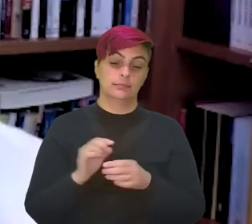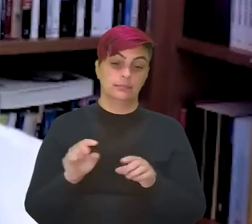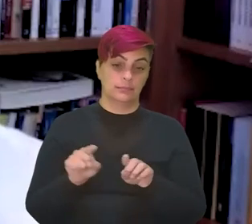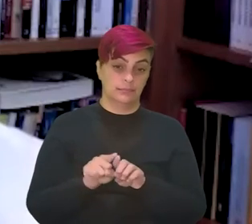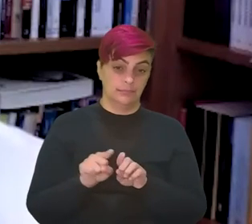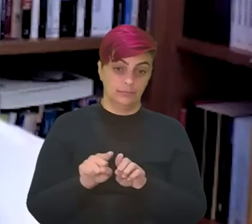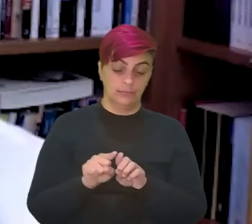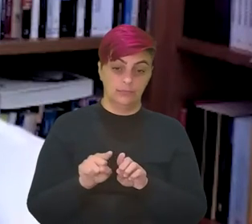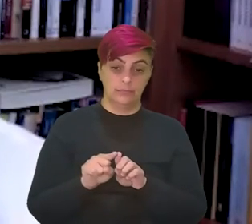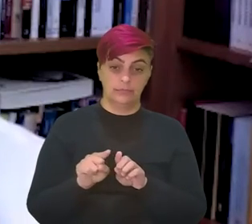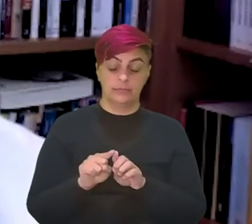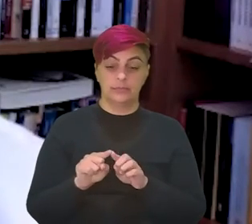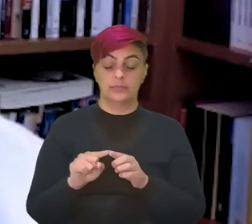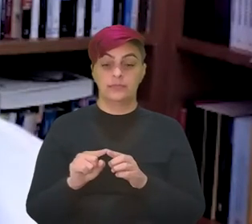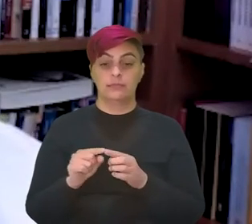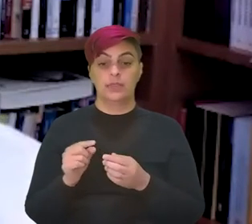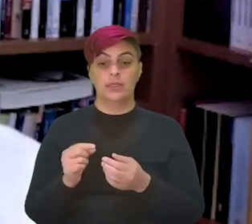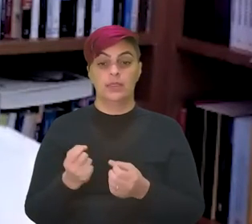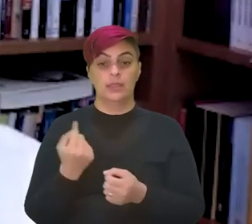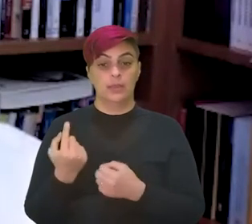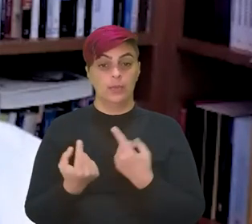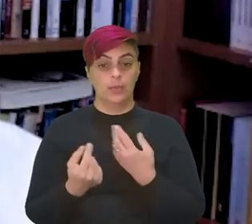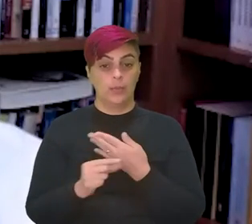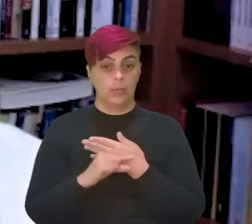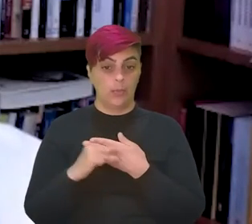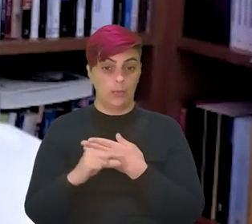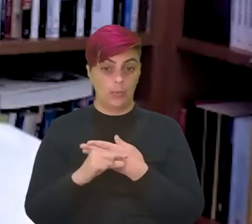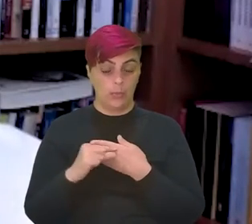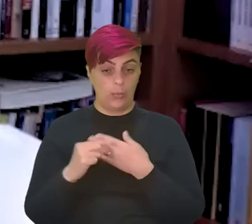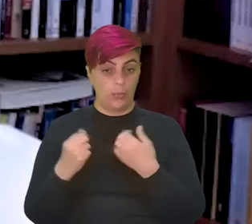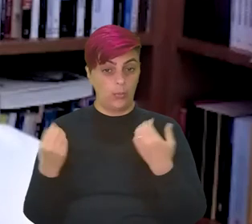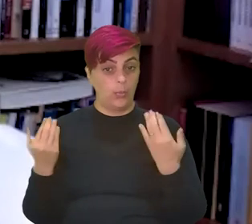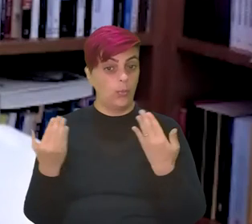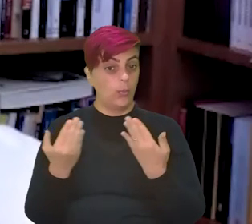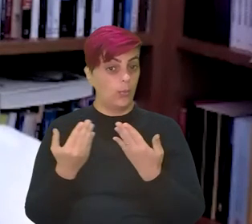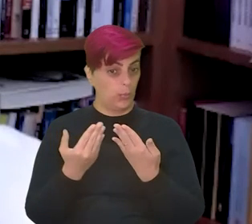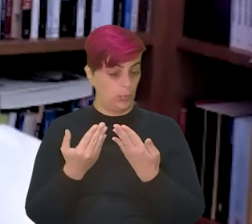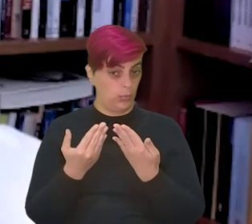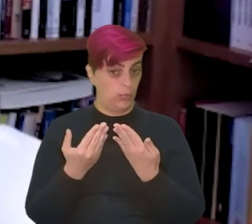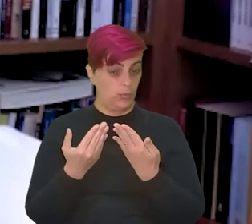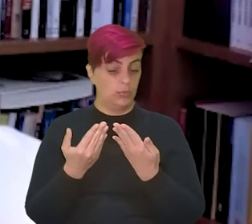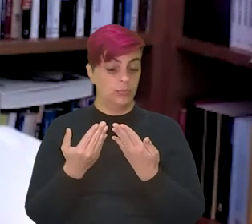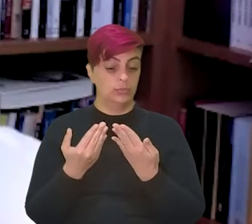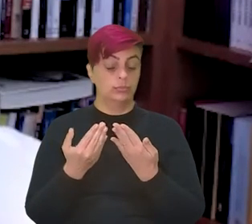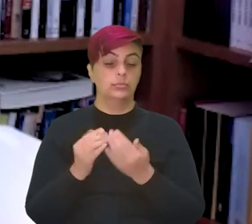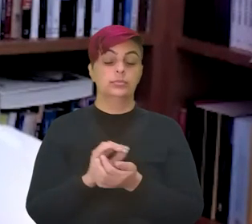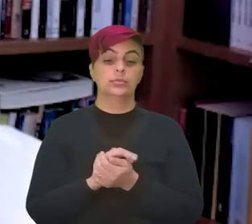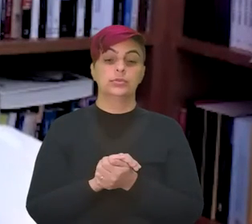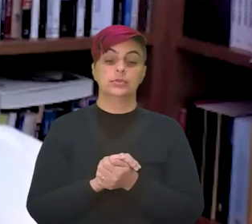E muitos autores recentes, uma das coisas que tem